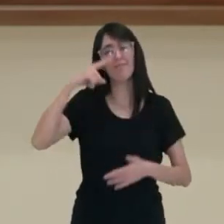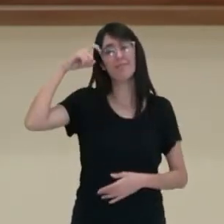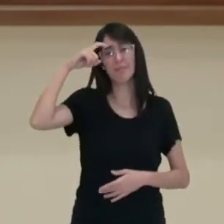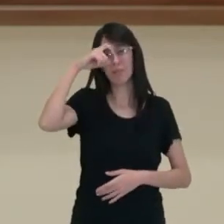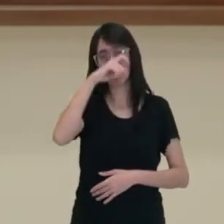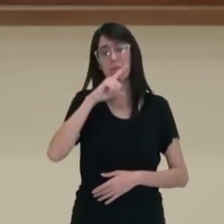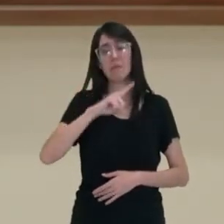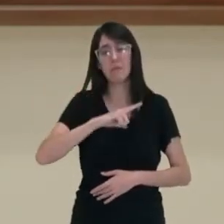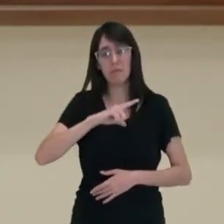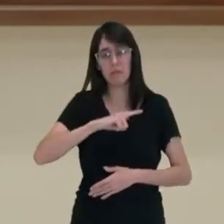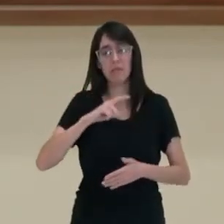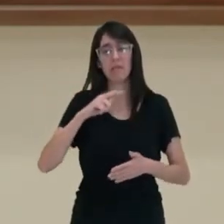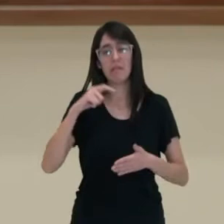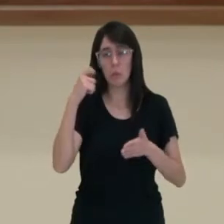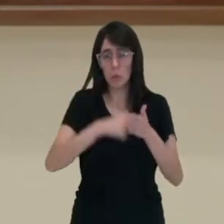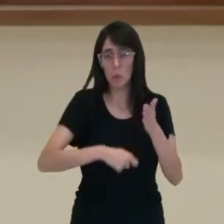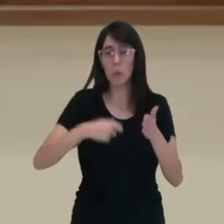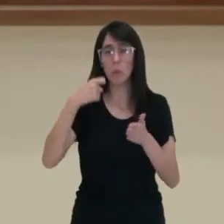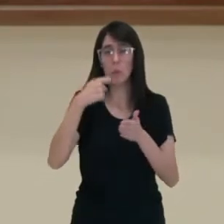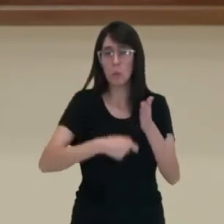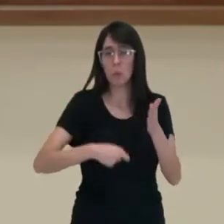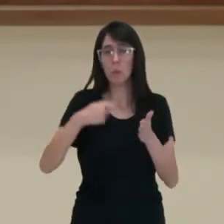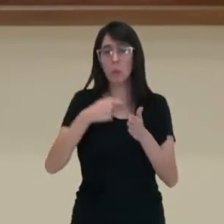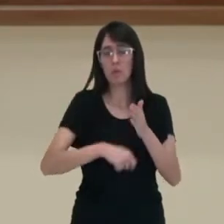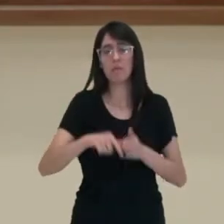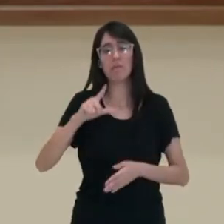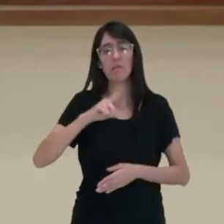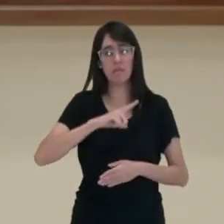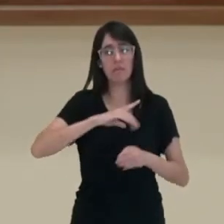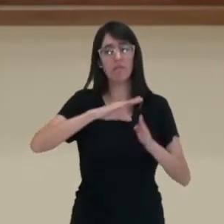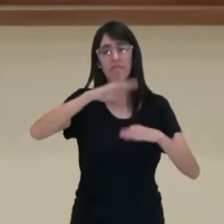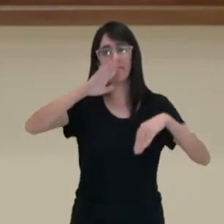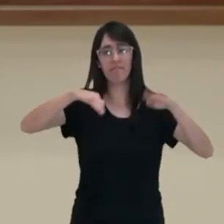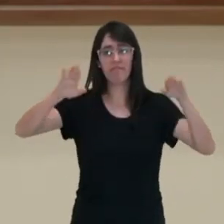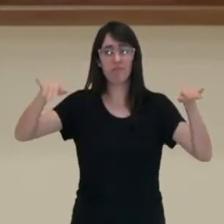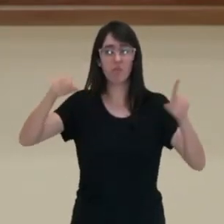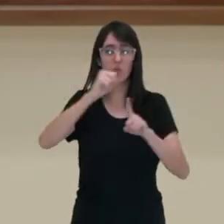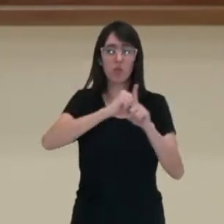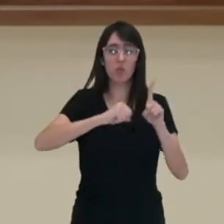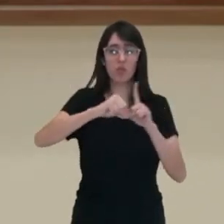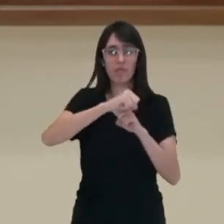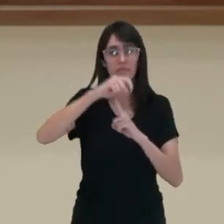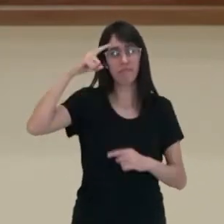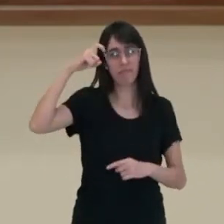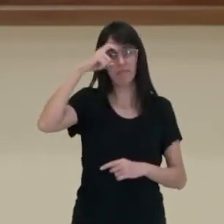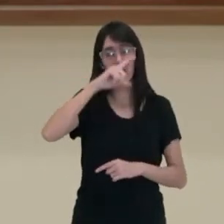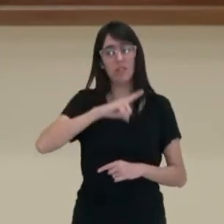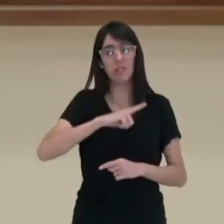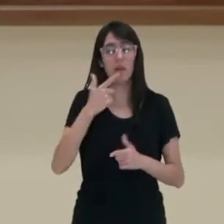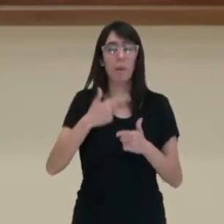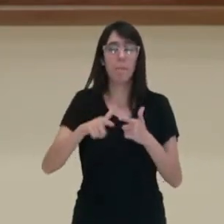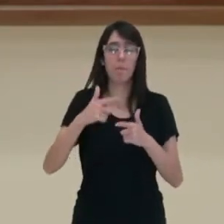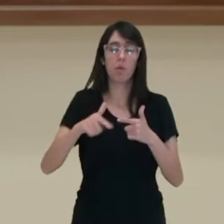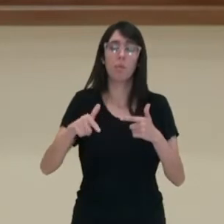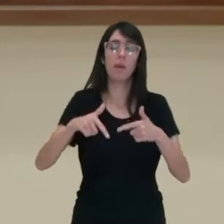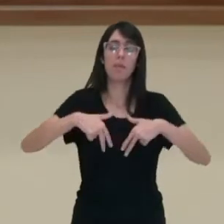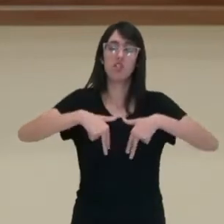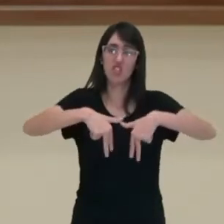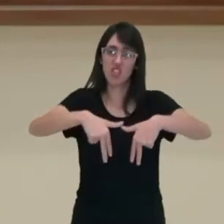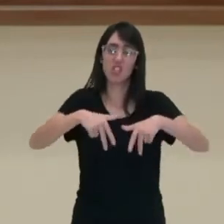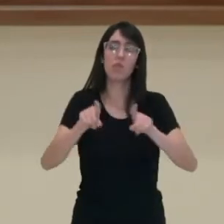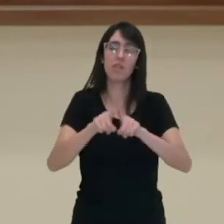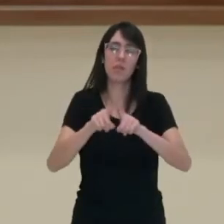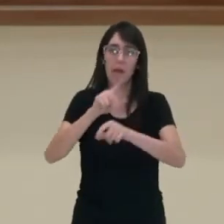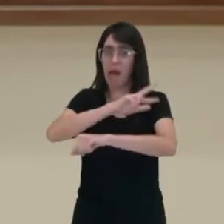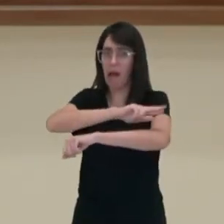sua trajetória expressa também desigualdades, que nós chamamos de desigualdades de gênero e desigualdades de raça.